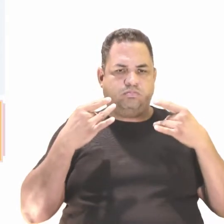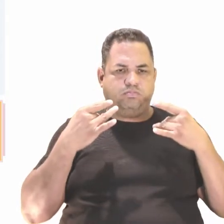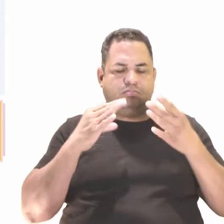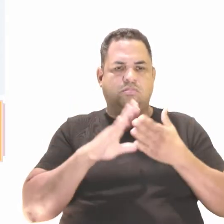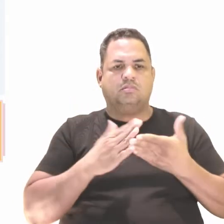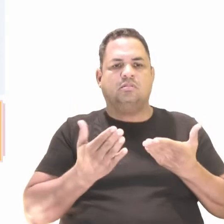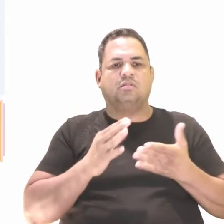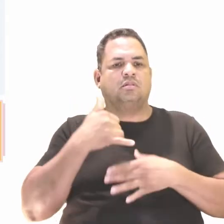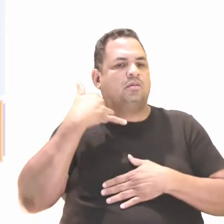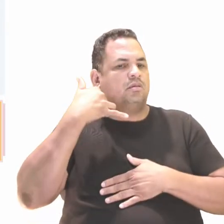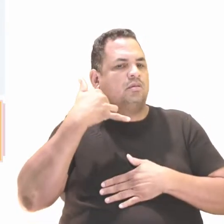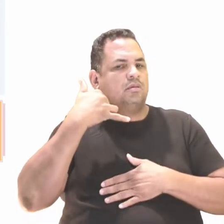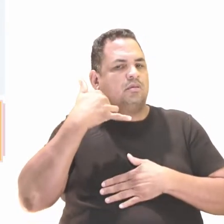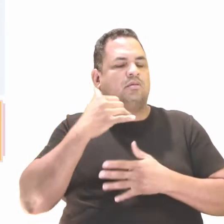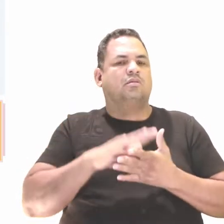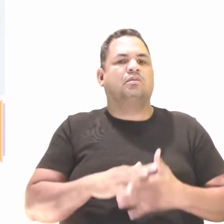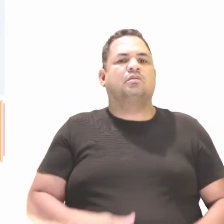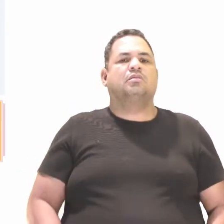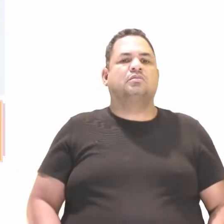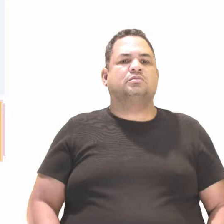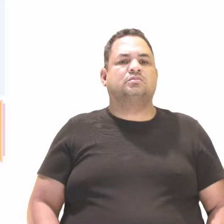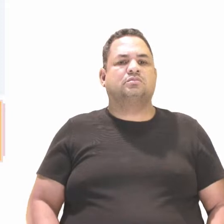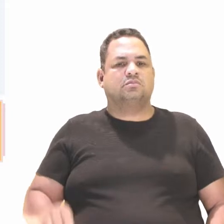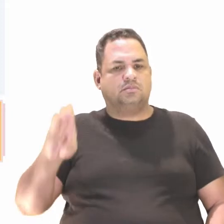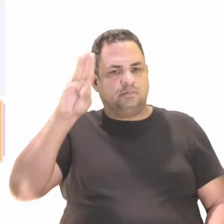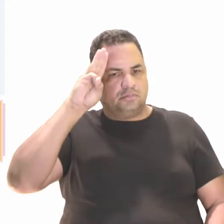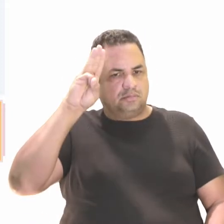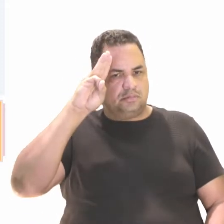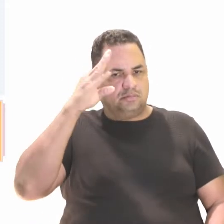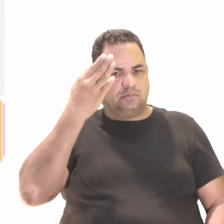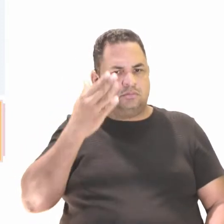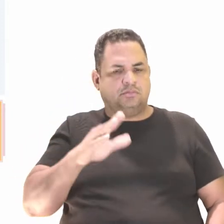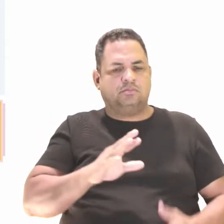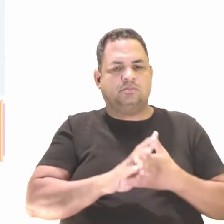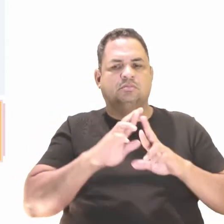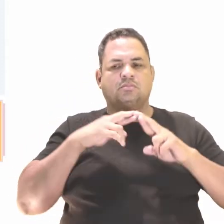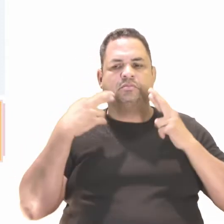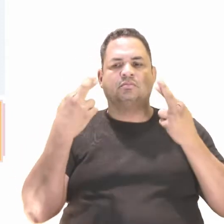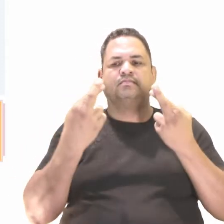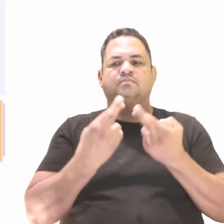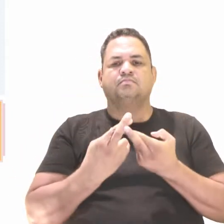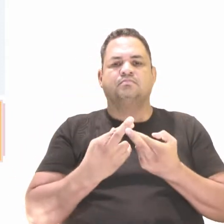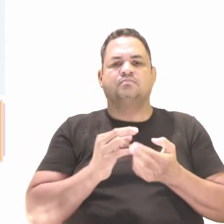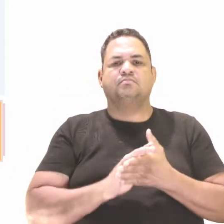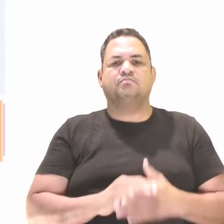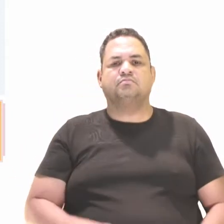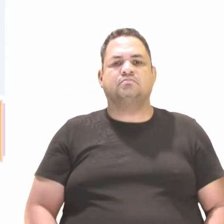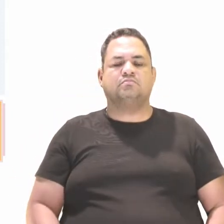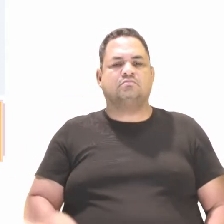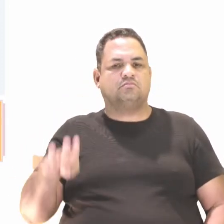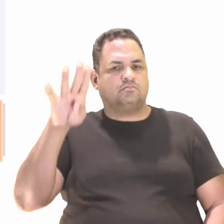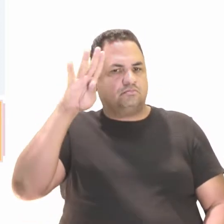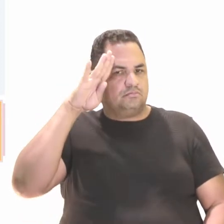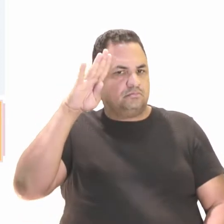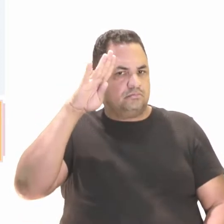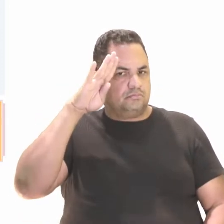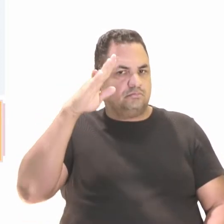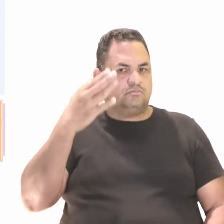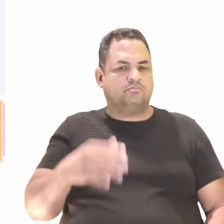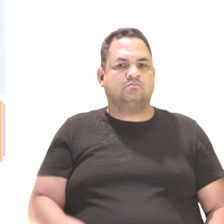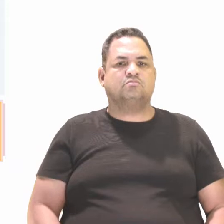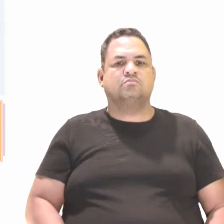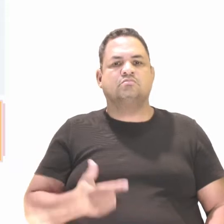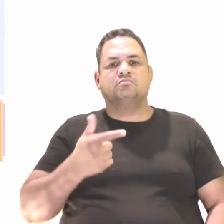call Julia. Na Tuesday ela tem meeting, uma reunião. Na Wednesday ela tem outra meeting,